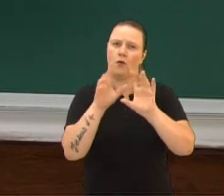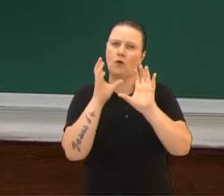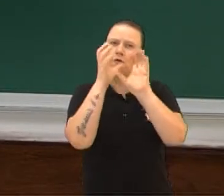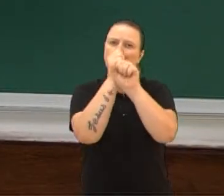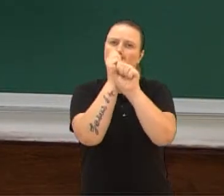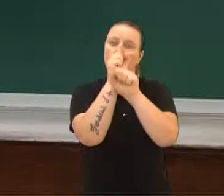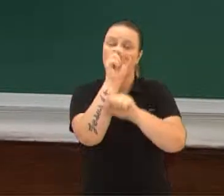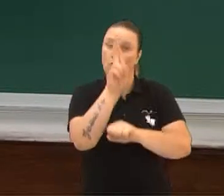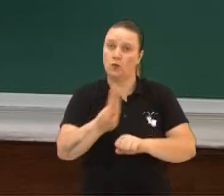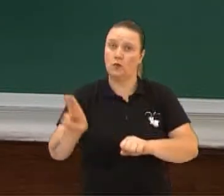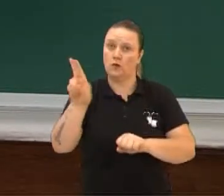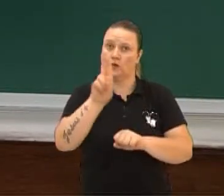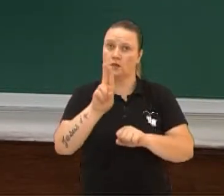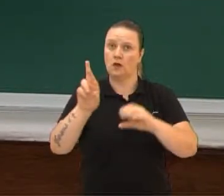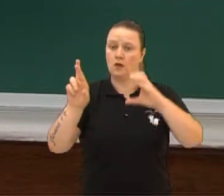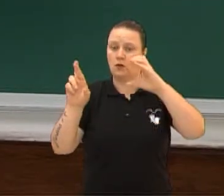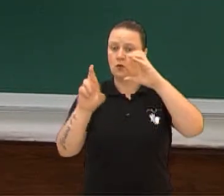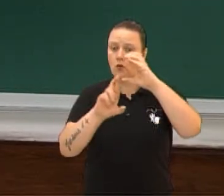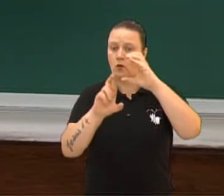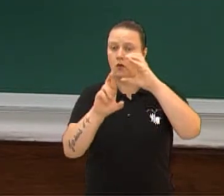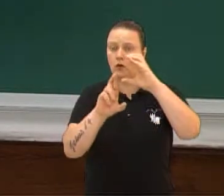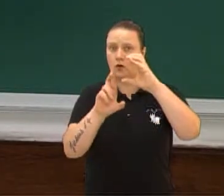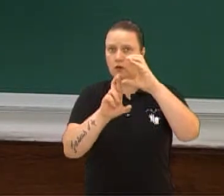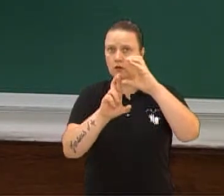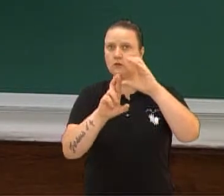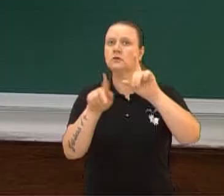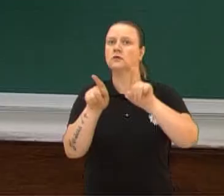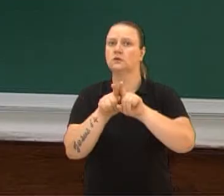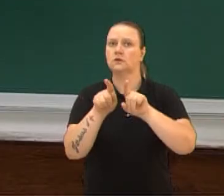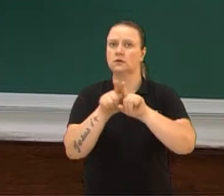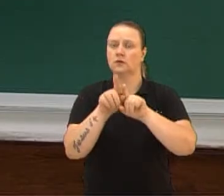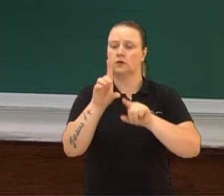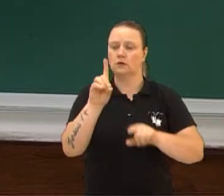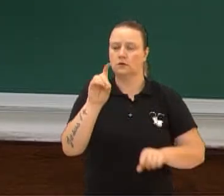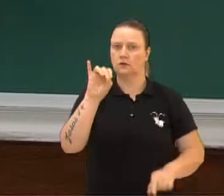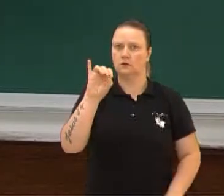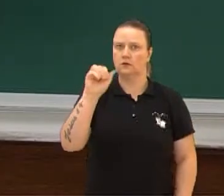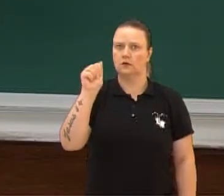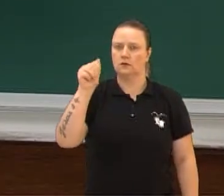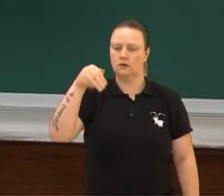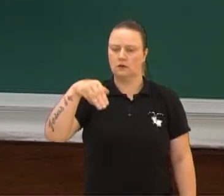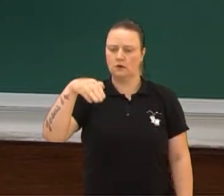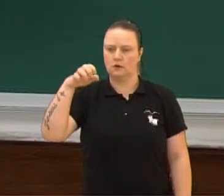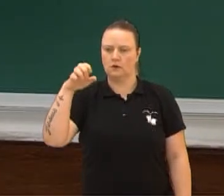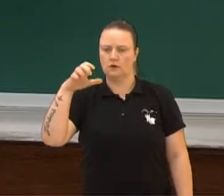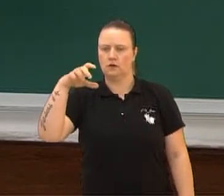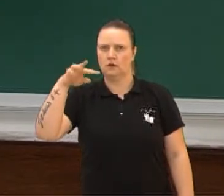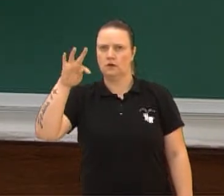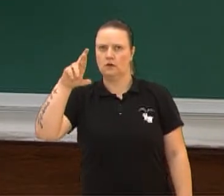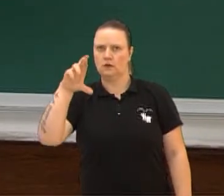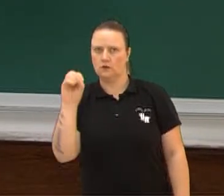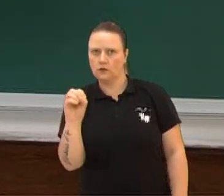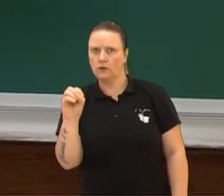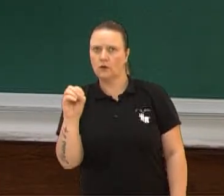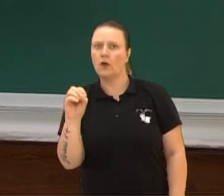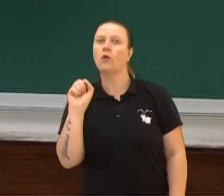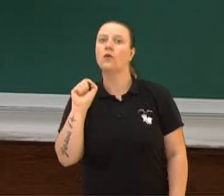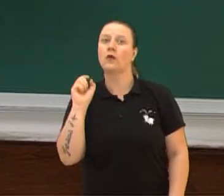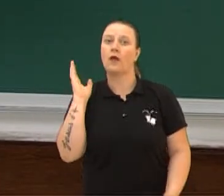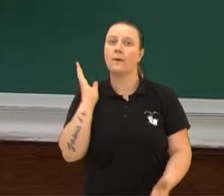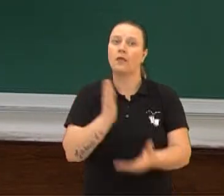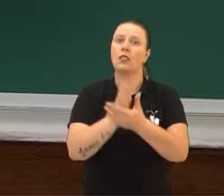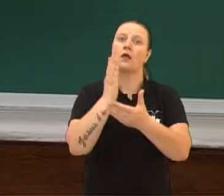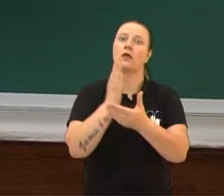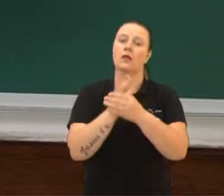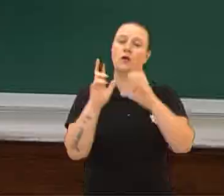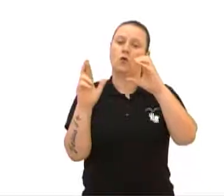que usar o raio. Mas, como eu tenho o diâmetro, o raio é a metade do diâmetro. Se aqui o diâmetro é 80, o meu raio